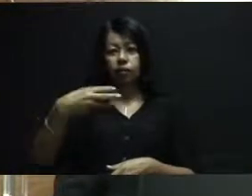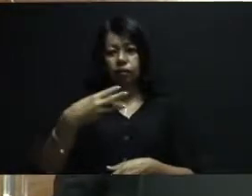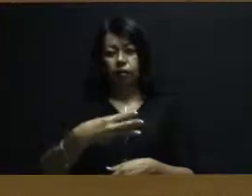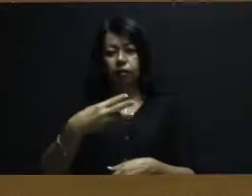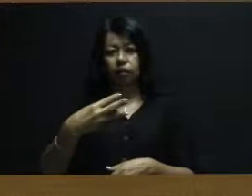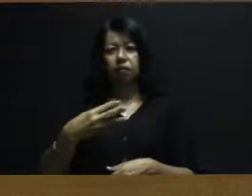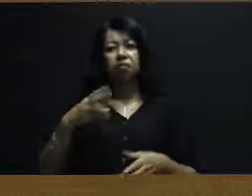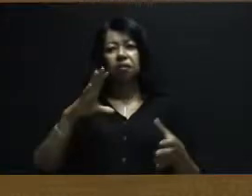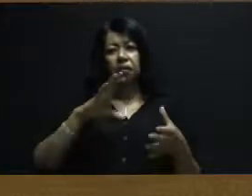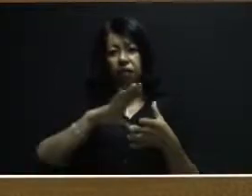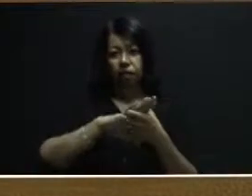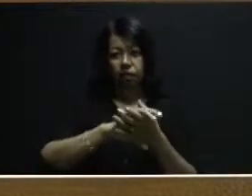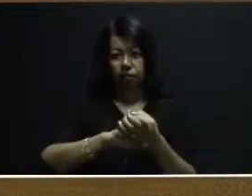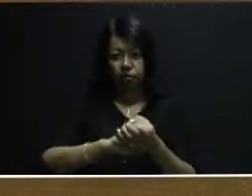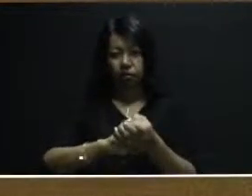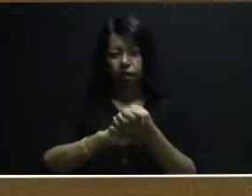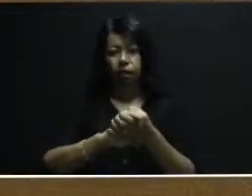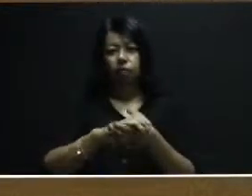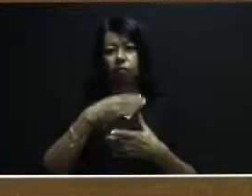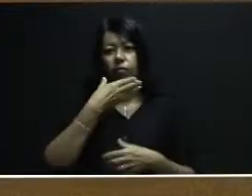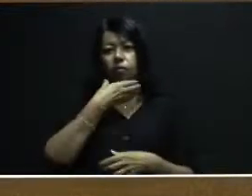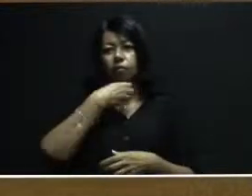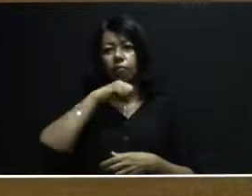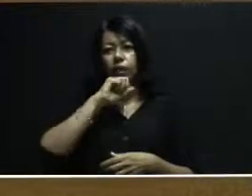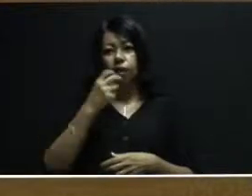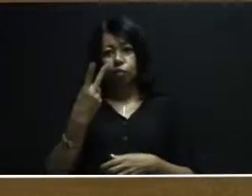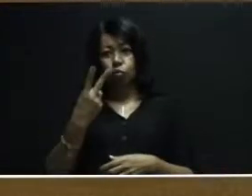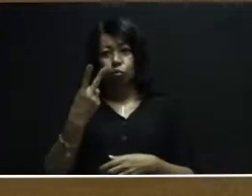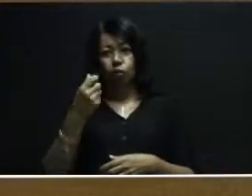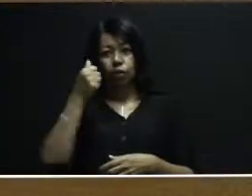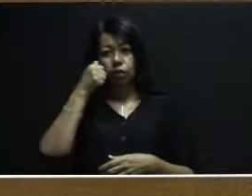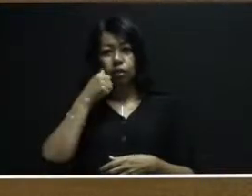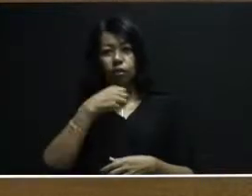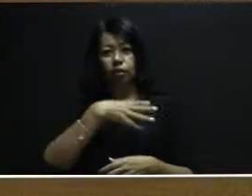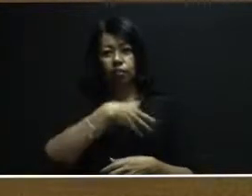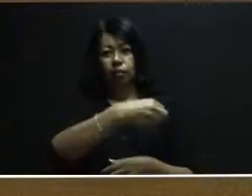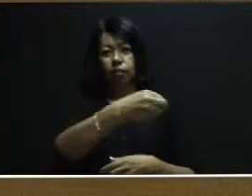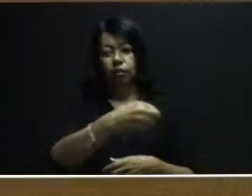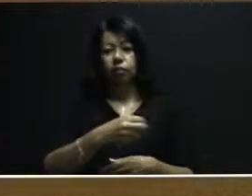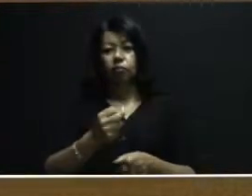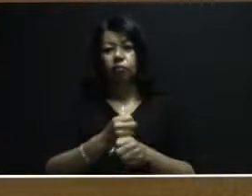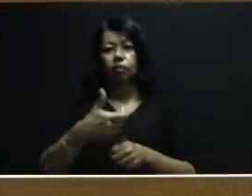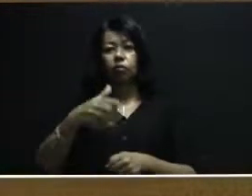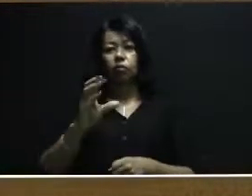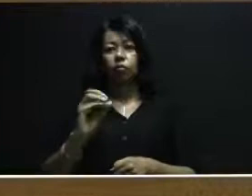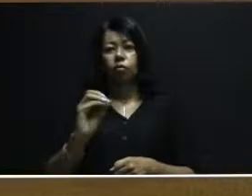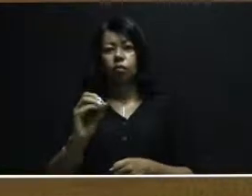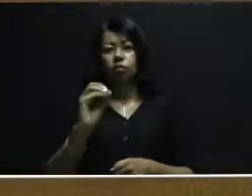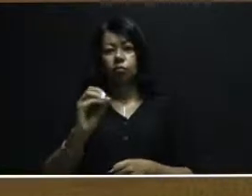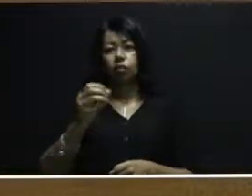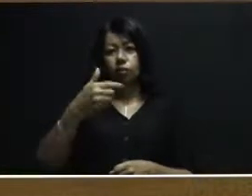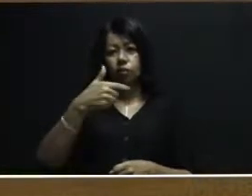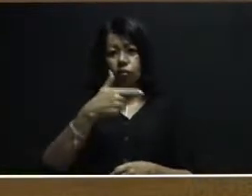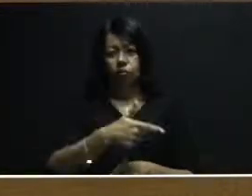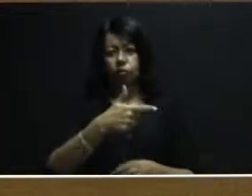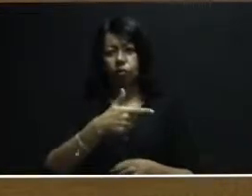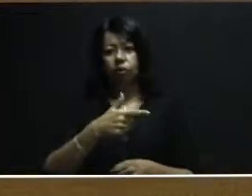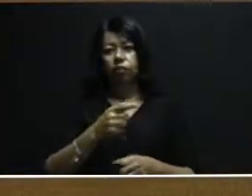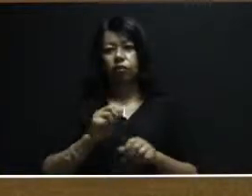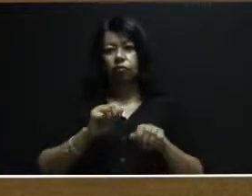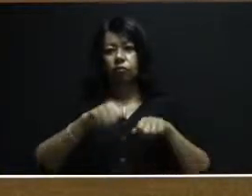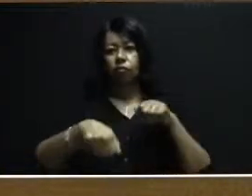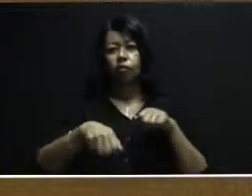é casado e pai de duas filhas. Em 2002, se formou em Educação